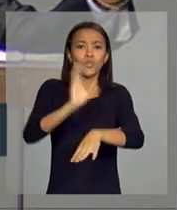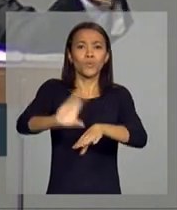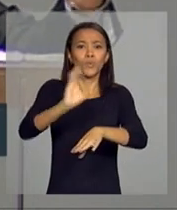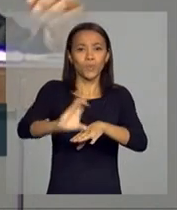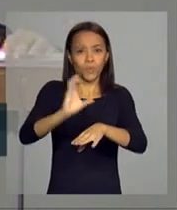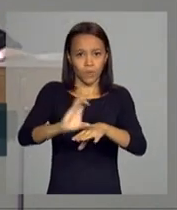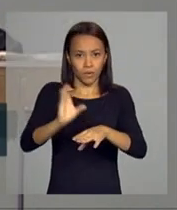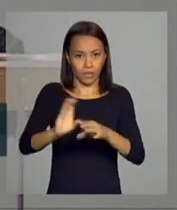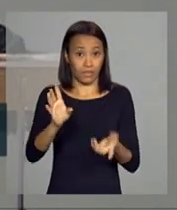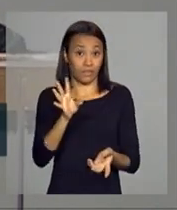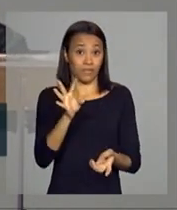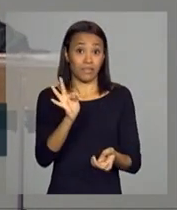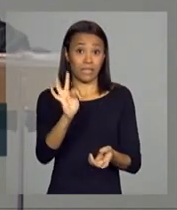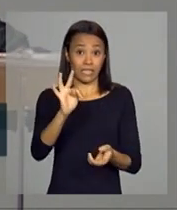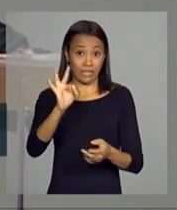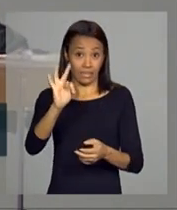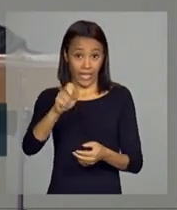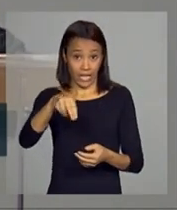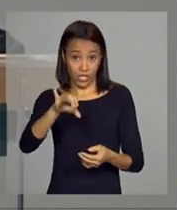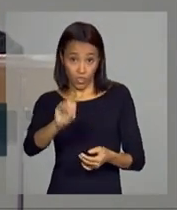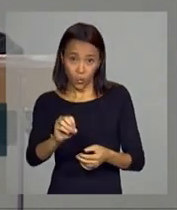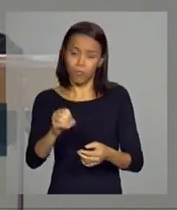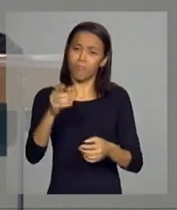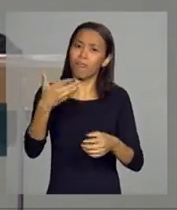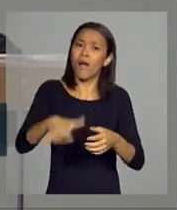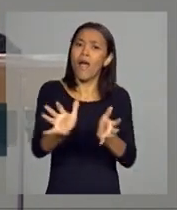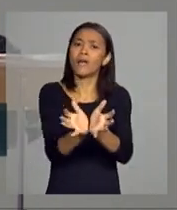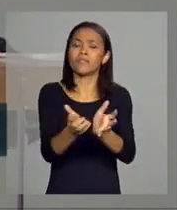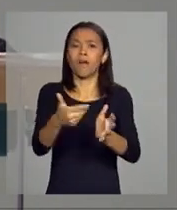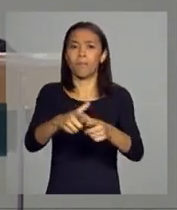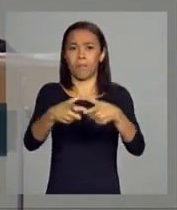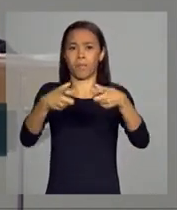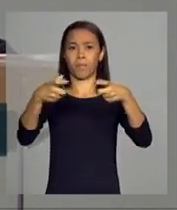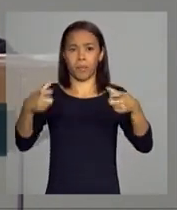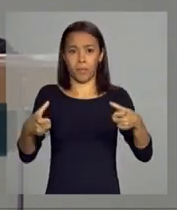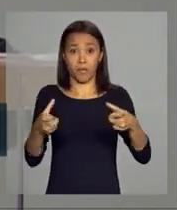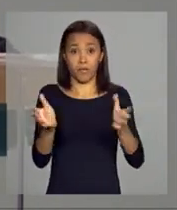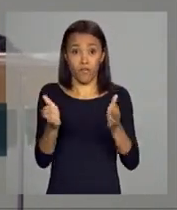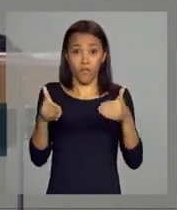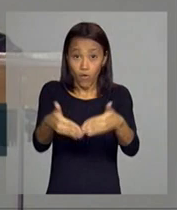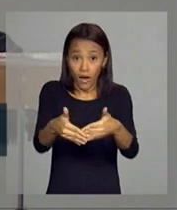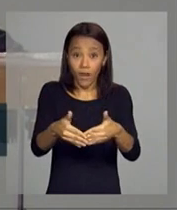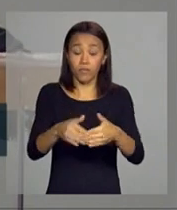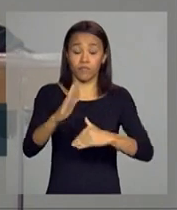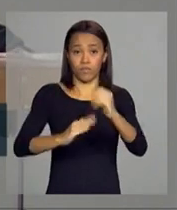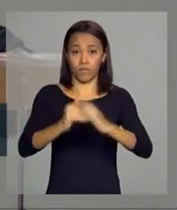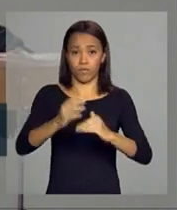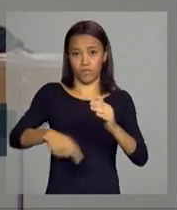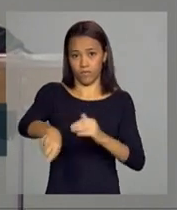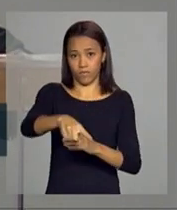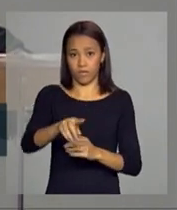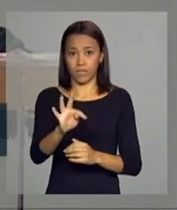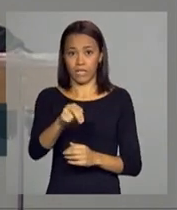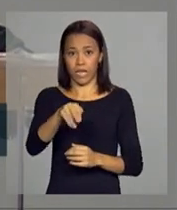ampliar ainda mais as vagas de educação profissional no país, especialmente em cursos técnicos.